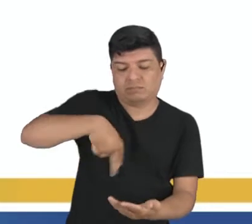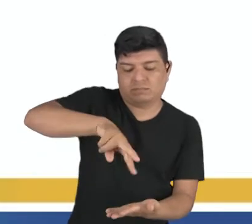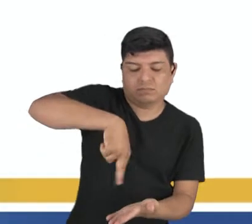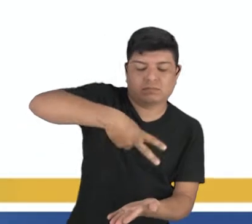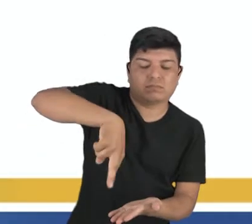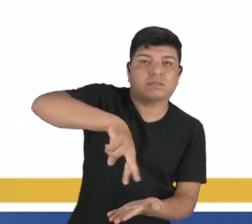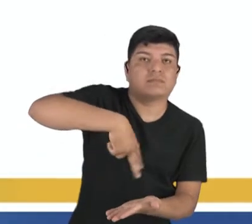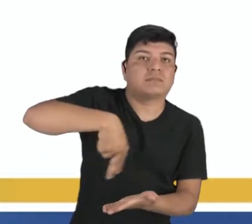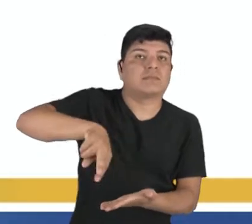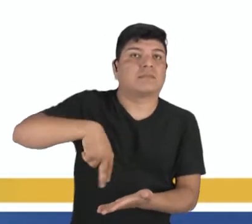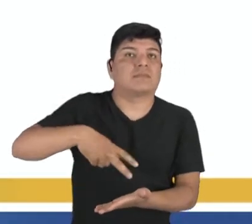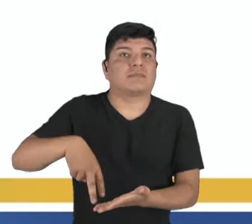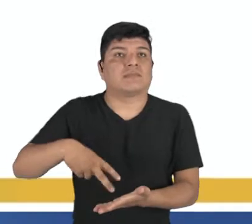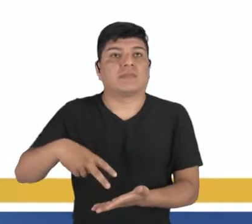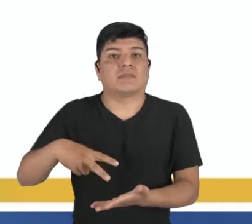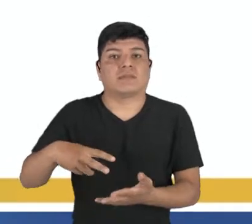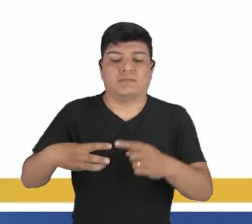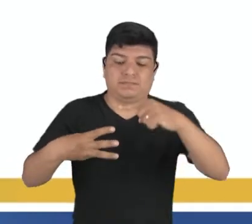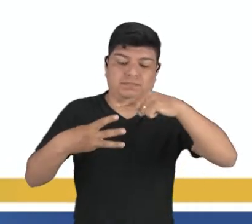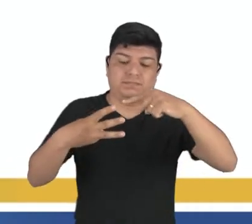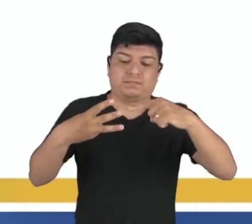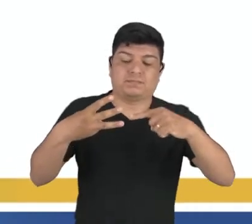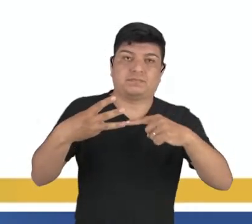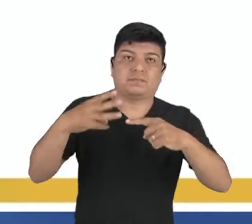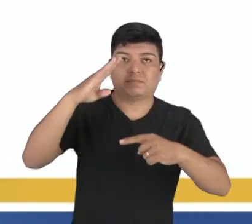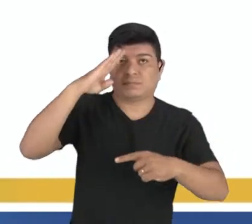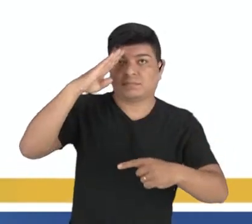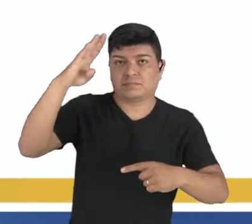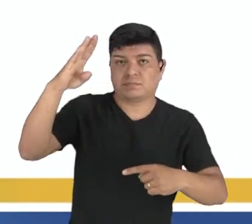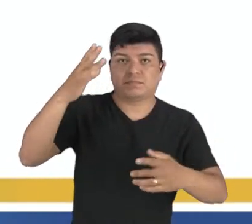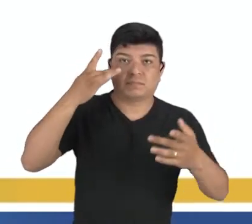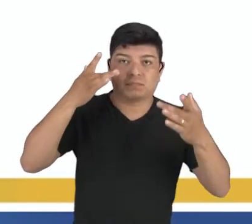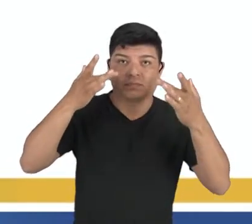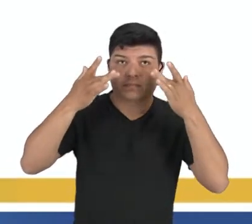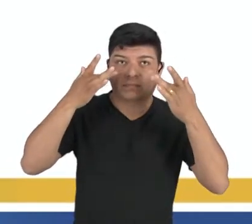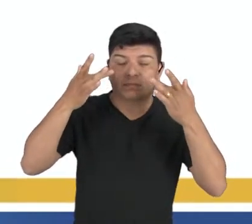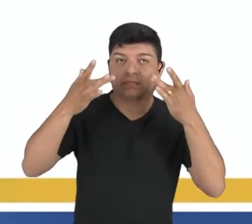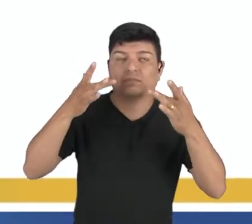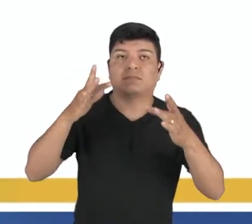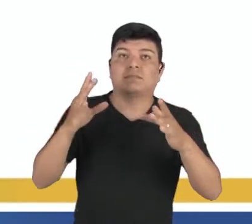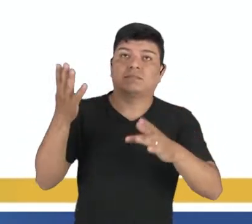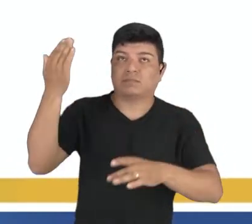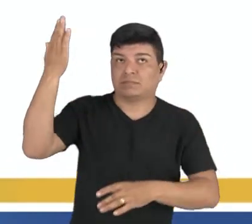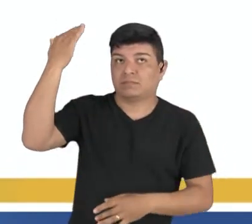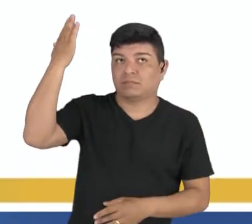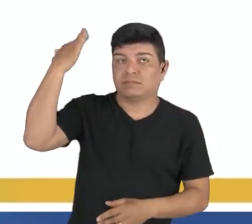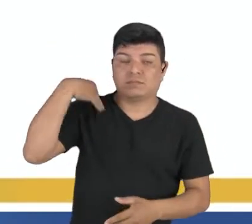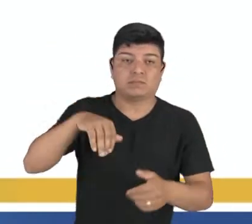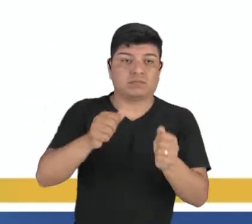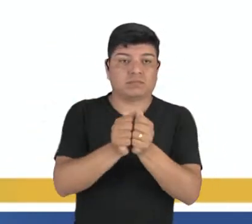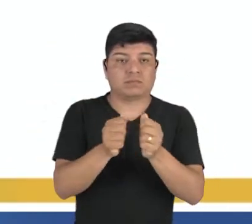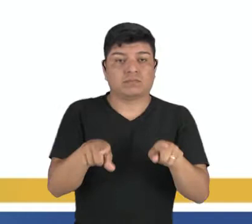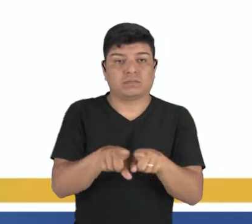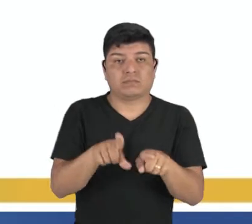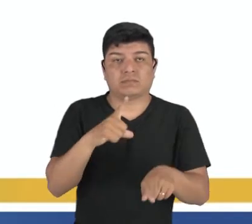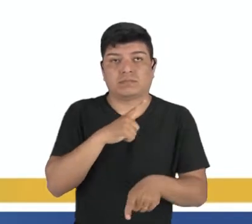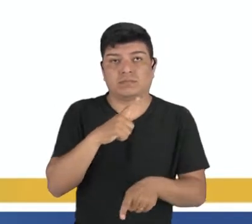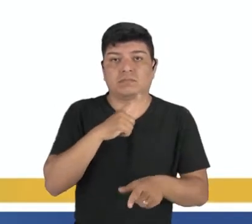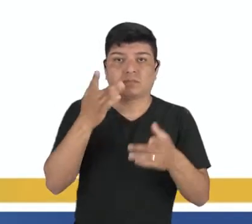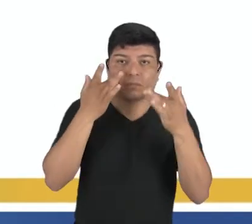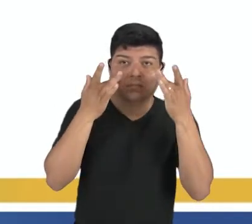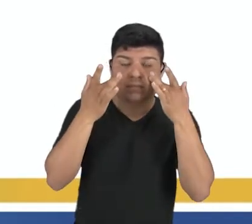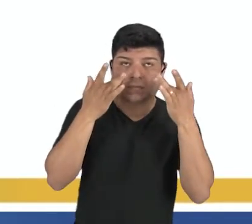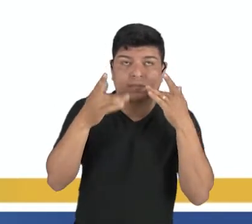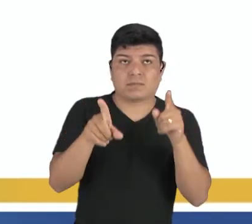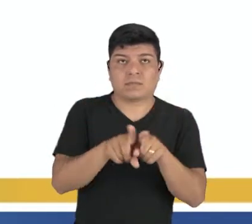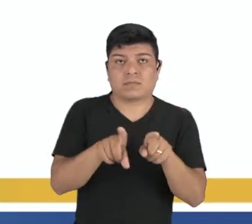dança. A dança é uma das três principais artes cênicas da antiguidade. Ao lado dela, nós temos também o